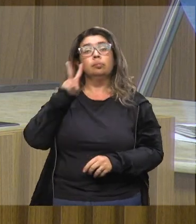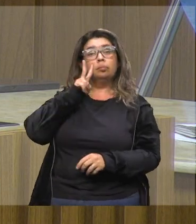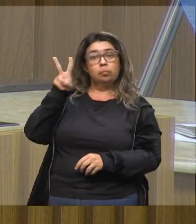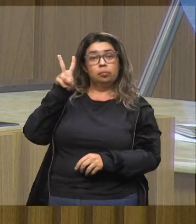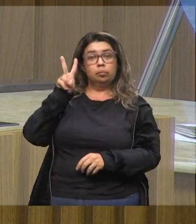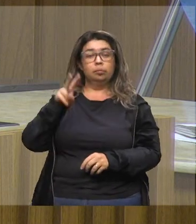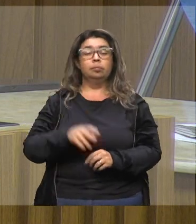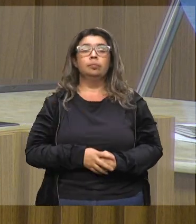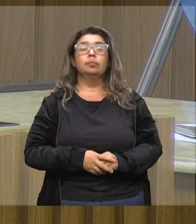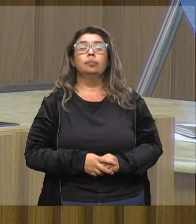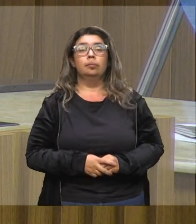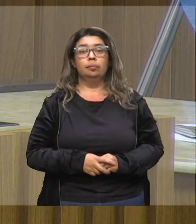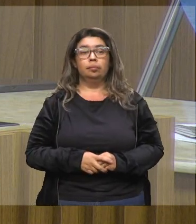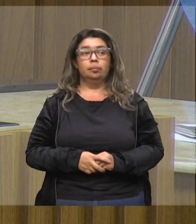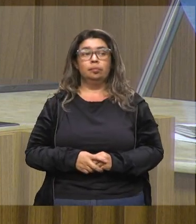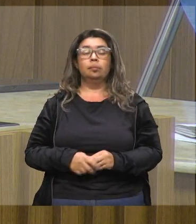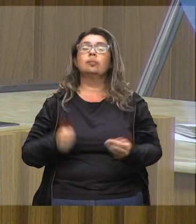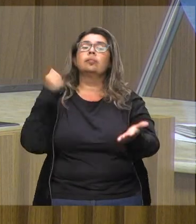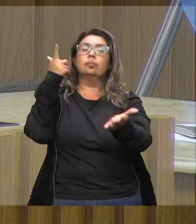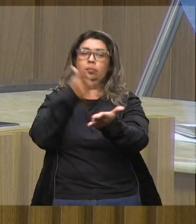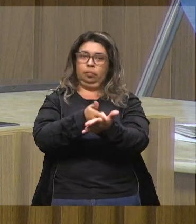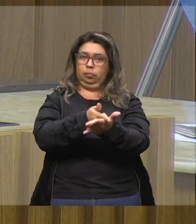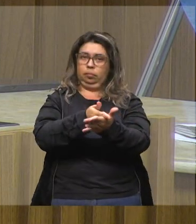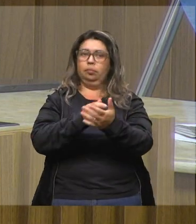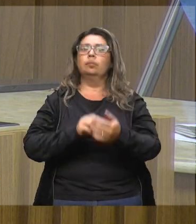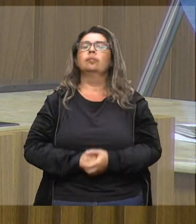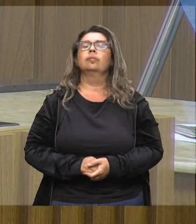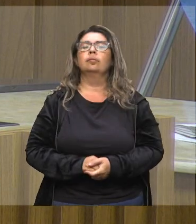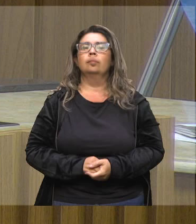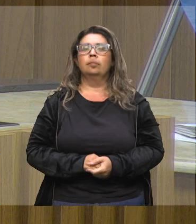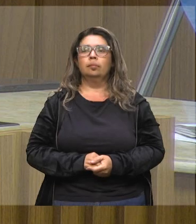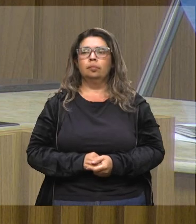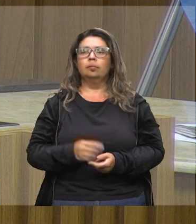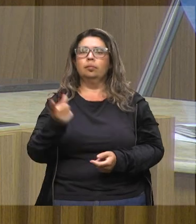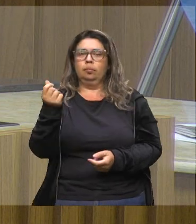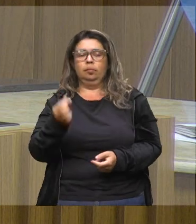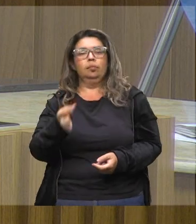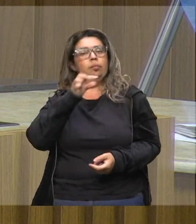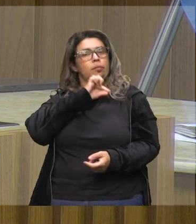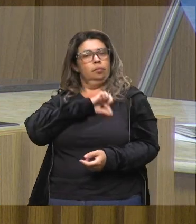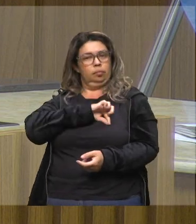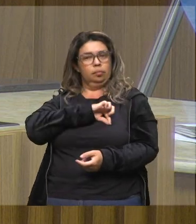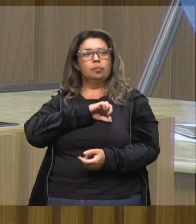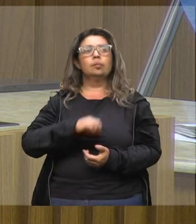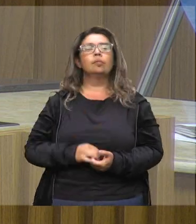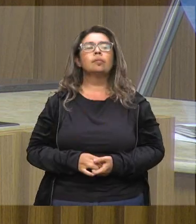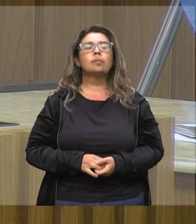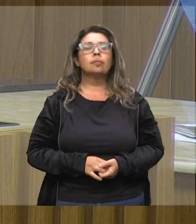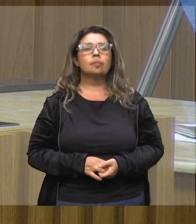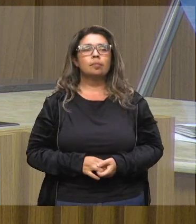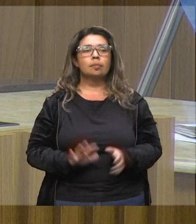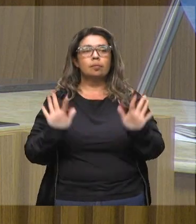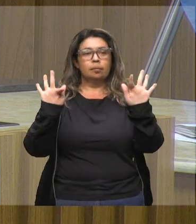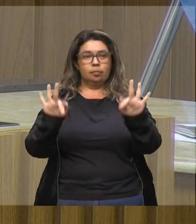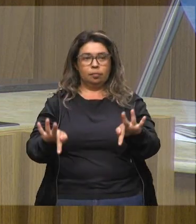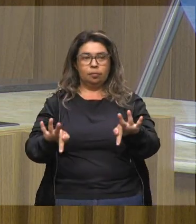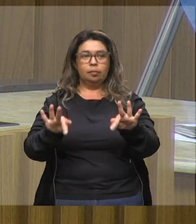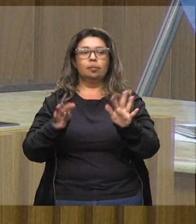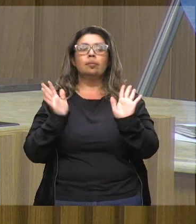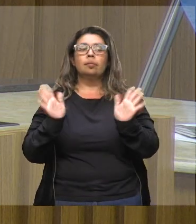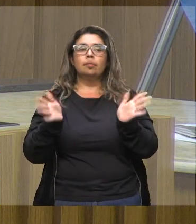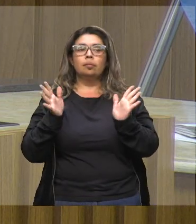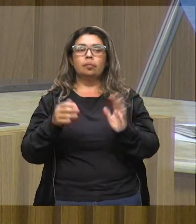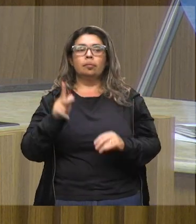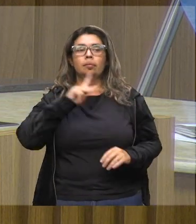com relação ao pagamento desse piso. Está em finalização,